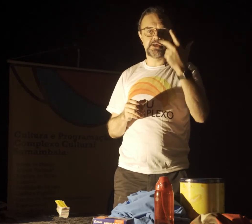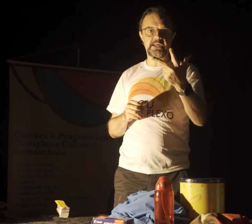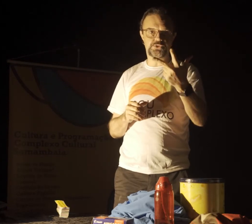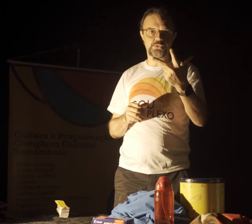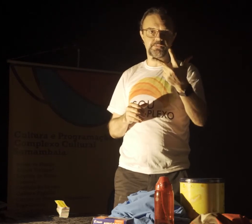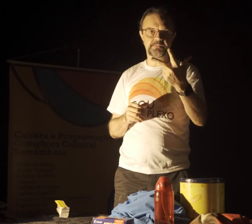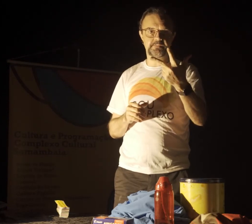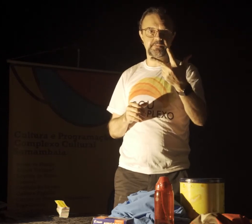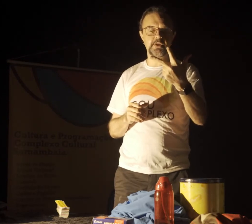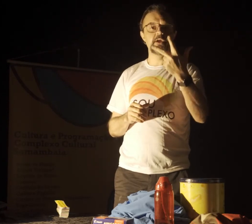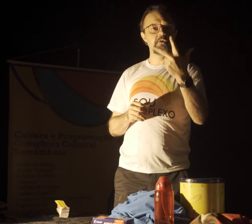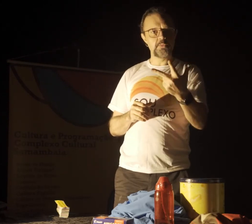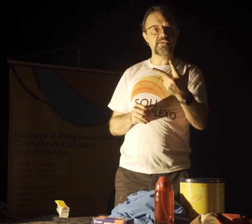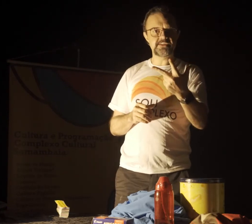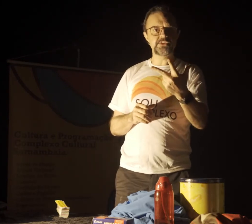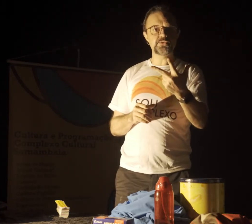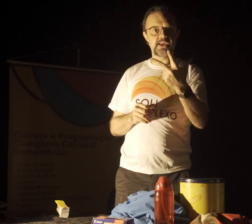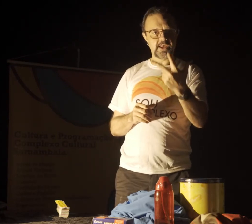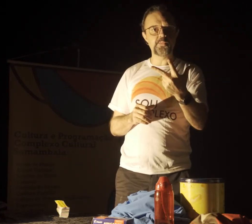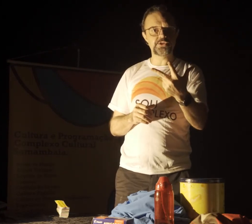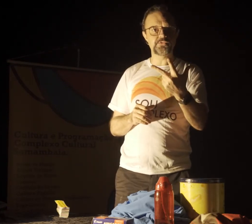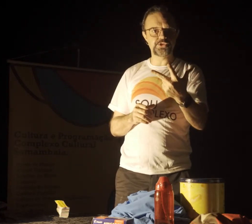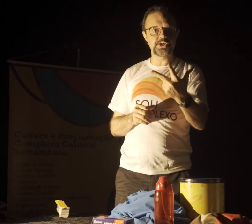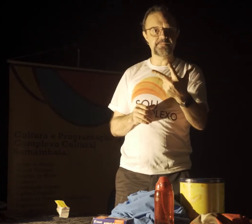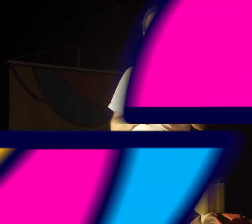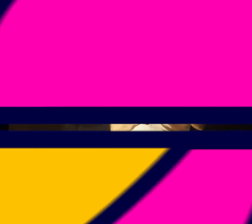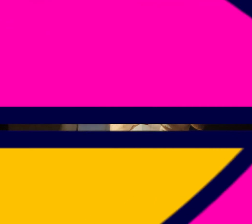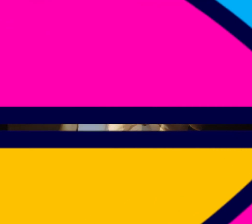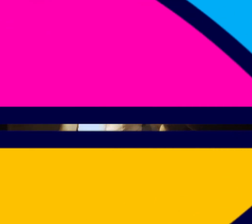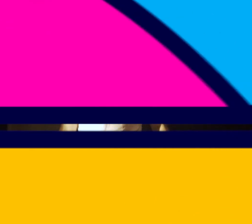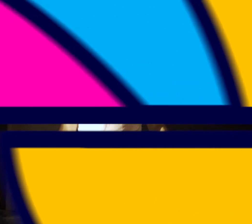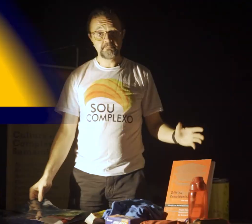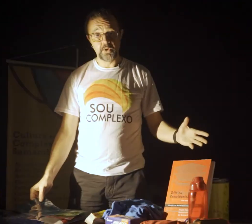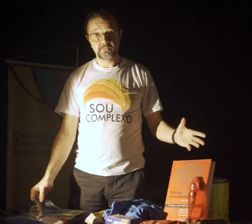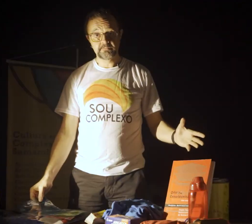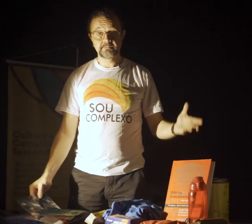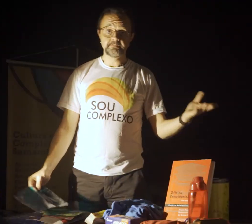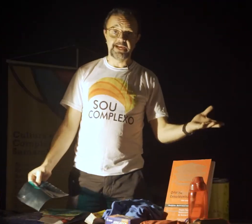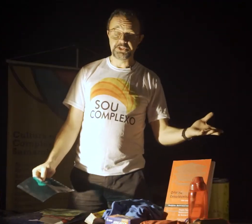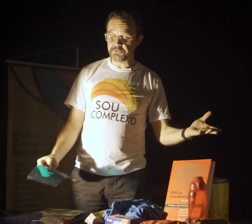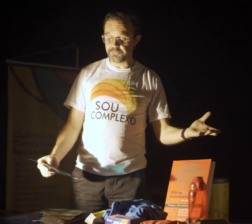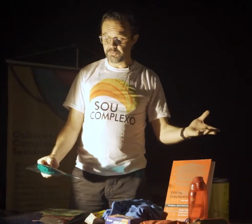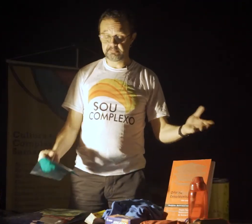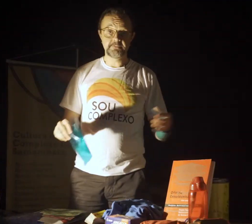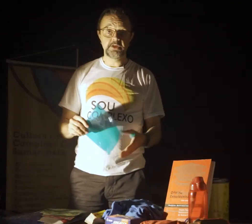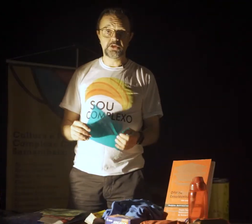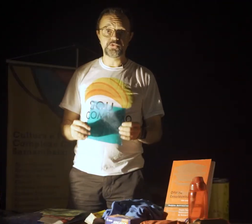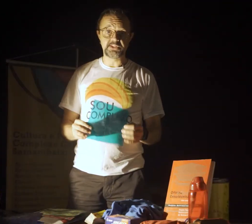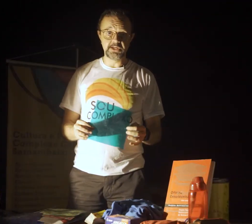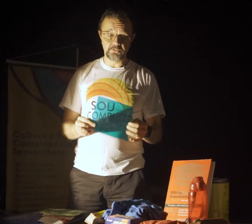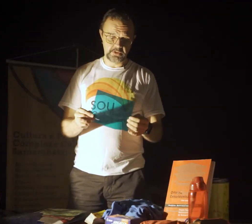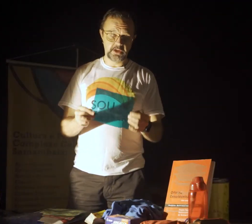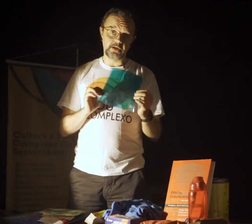verde e azul. Vamos ver se isso realmente funciona? Bom, a gente viu